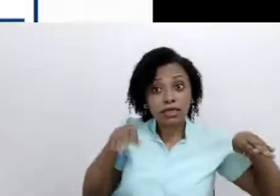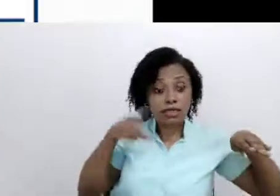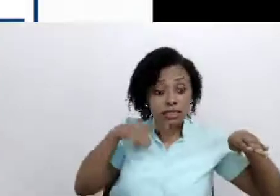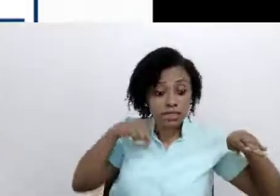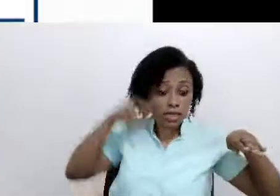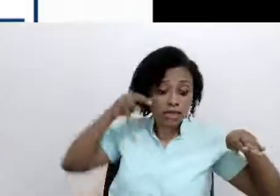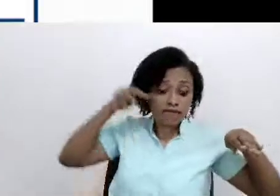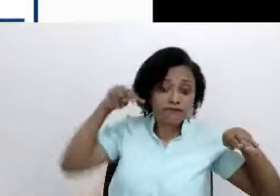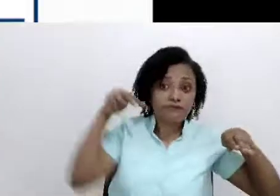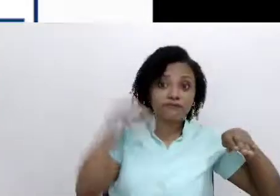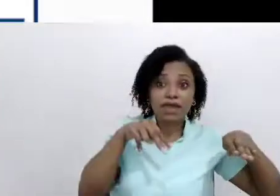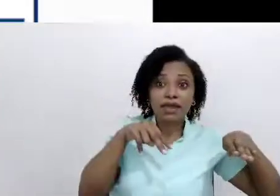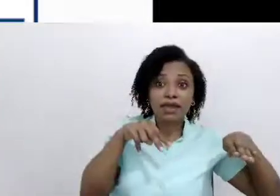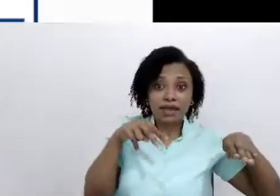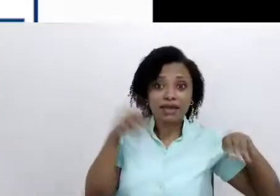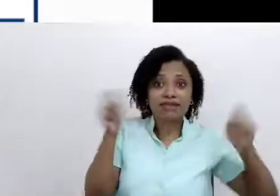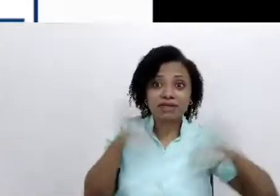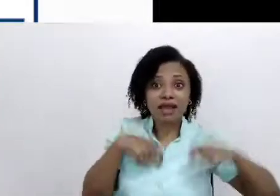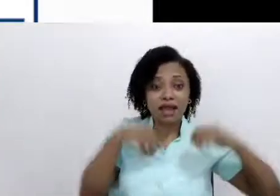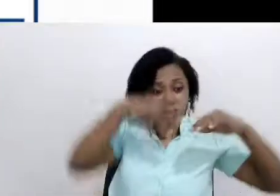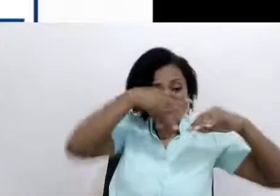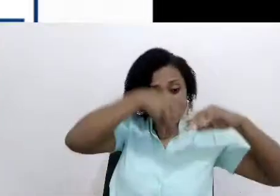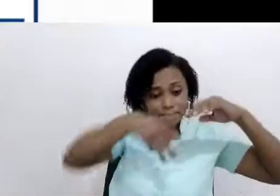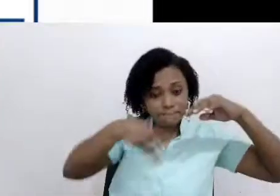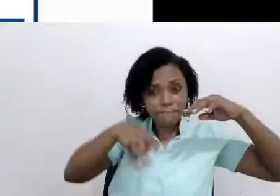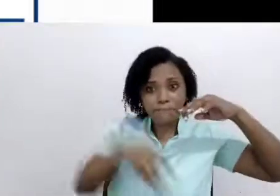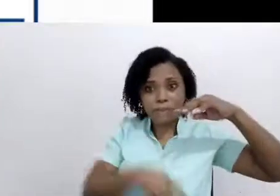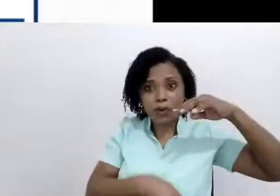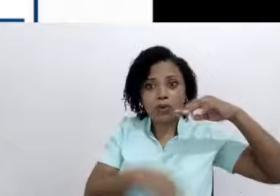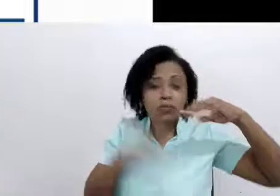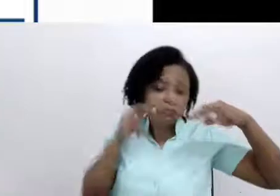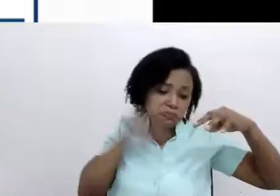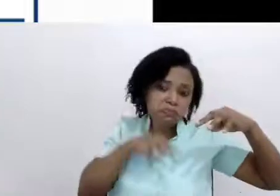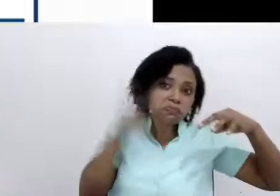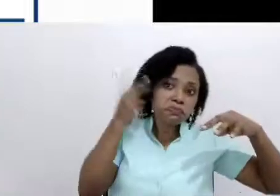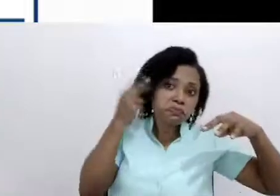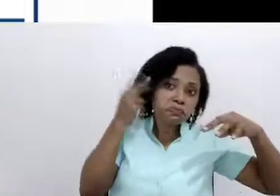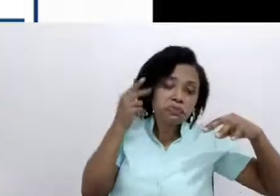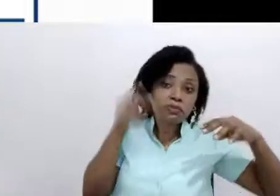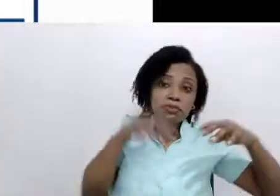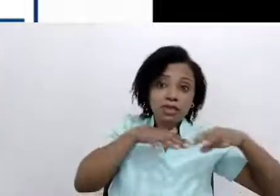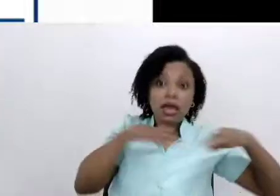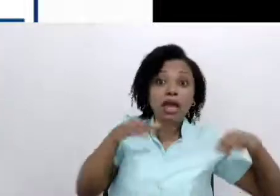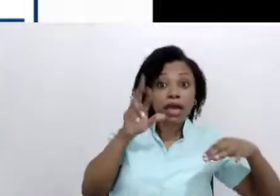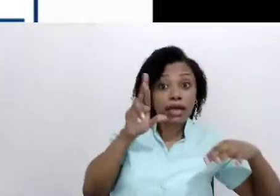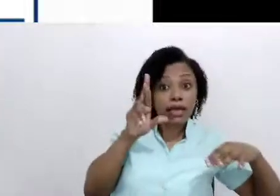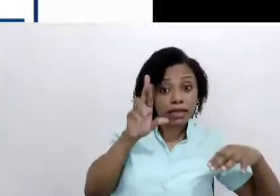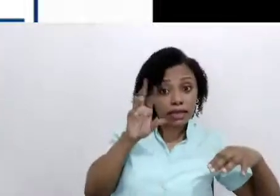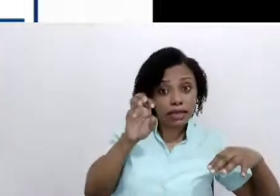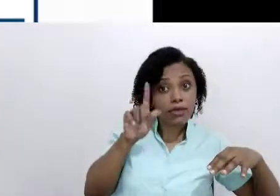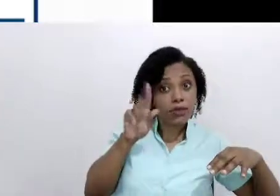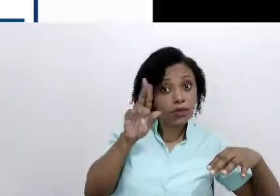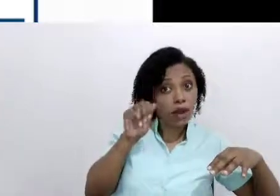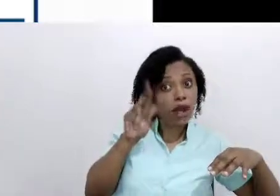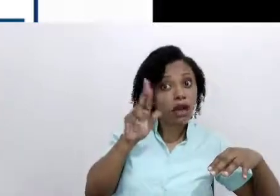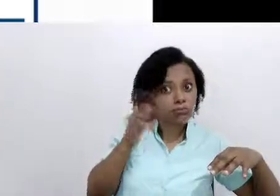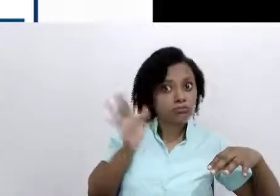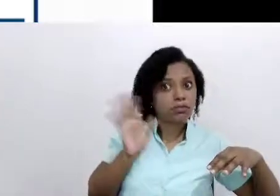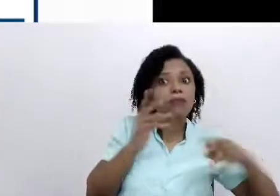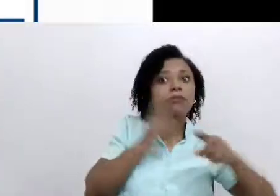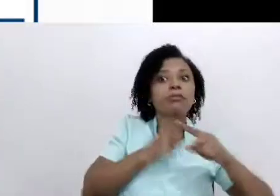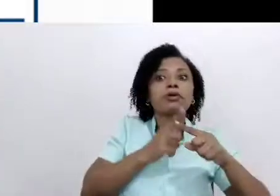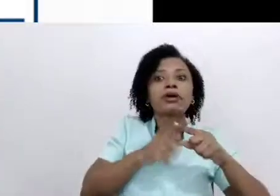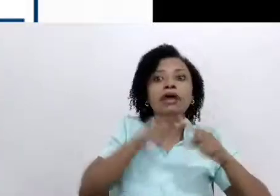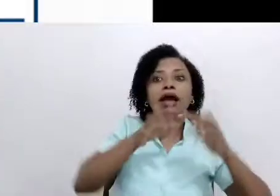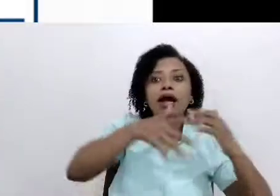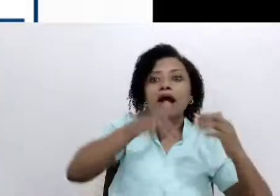dessa piscina, a gente vai conseguir enxergar todos os detalhes desse objeto. Isso na refração regular. A água